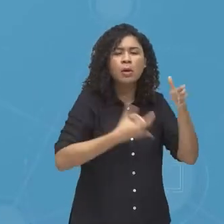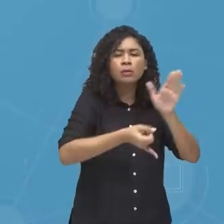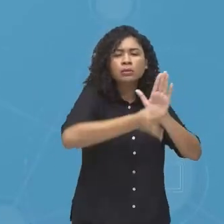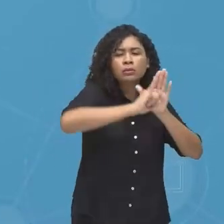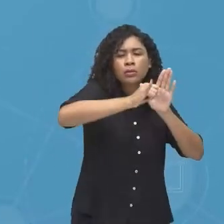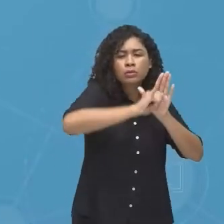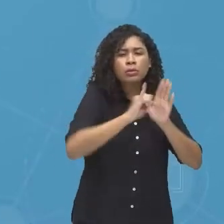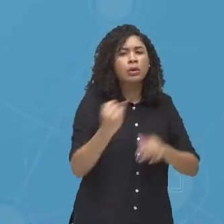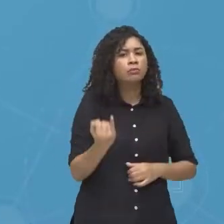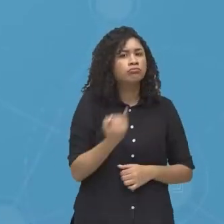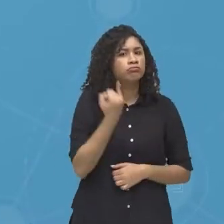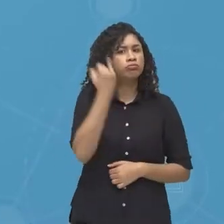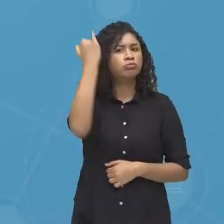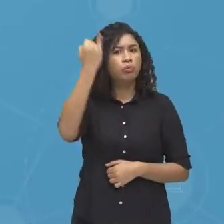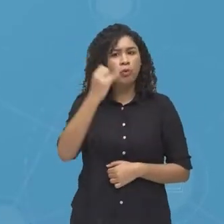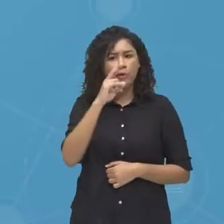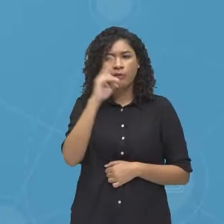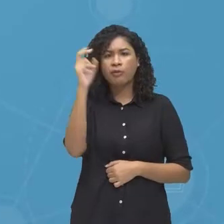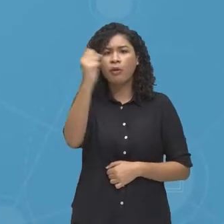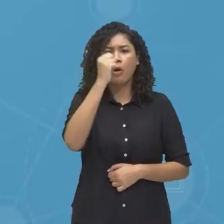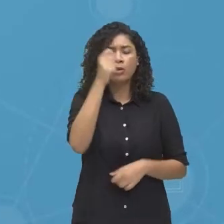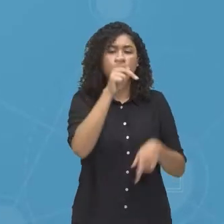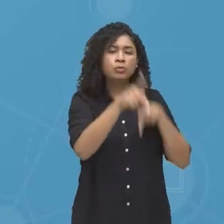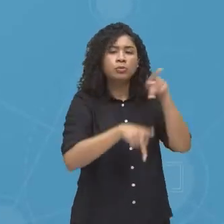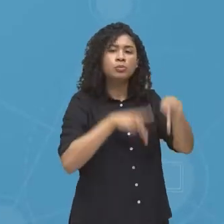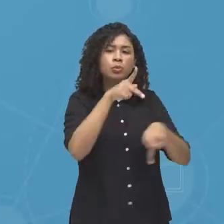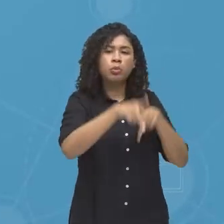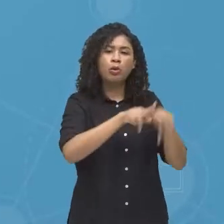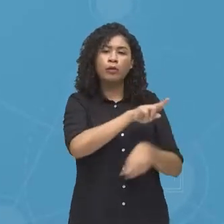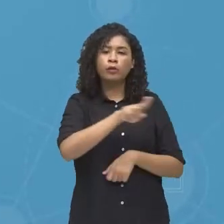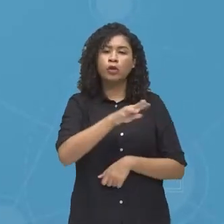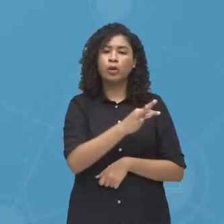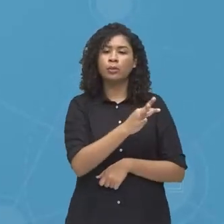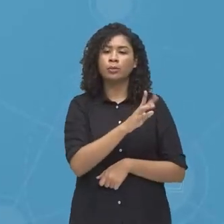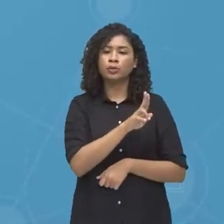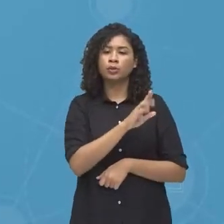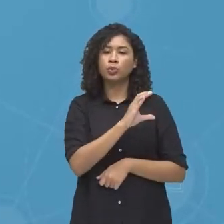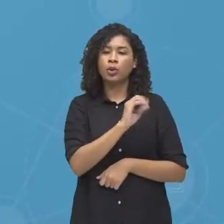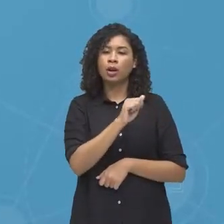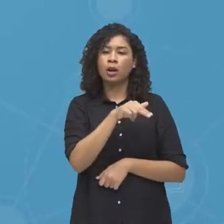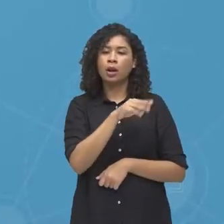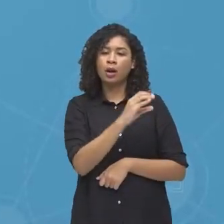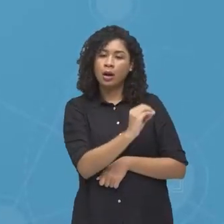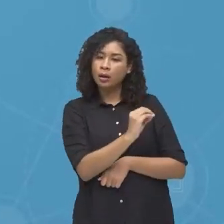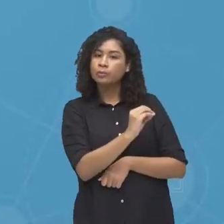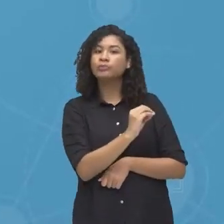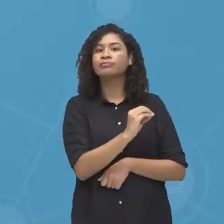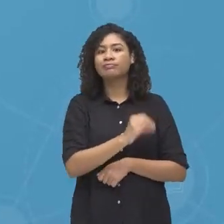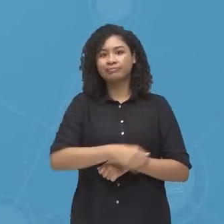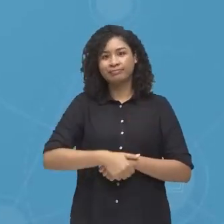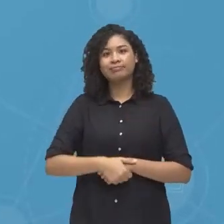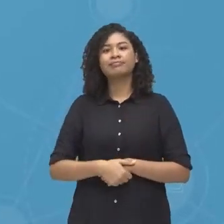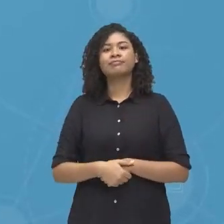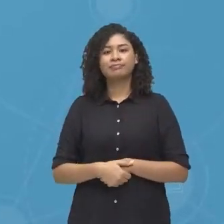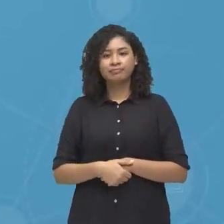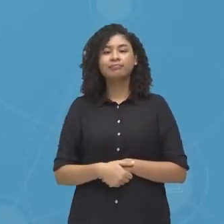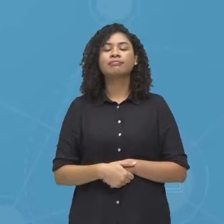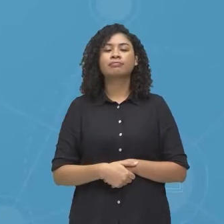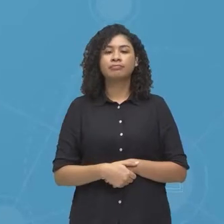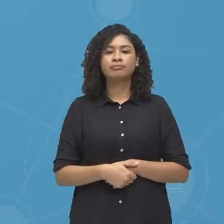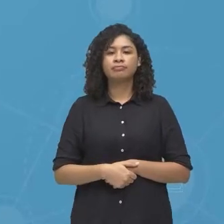anexada ao povo tucano, que tem sua cosmologia e que está onde? No Alto Rio